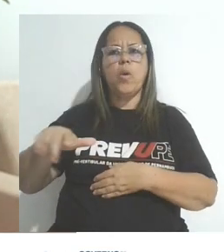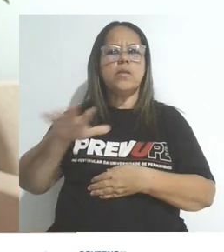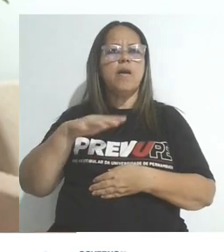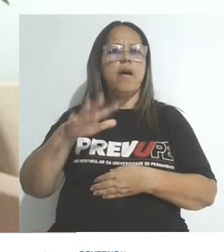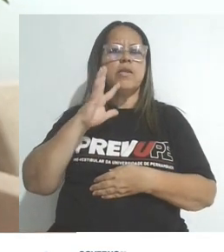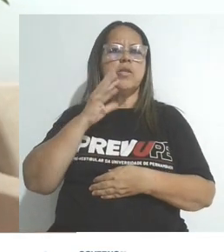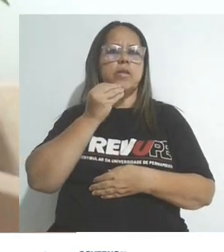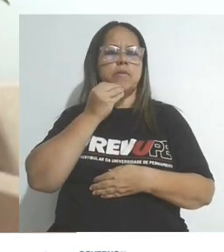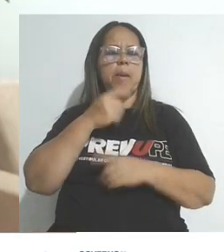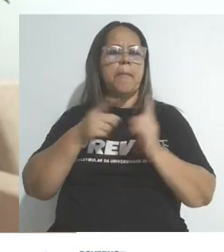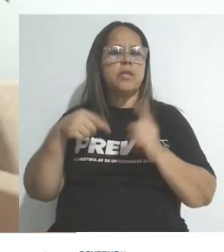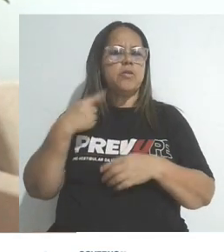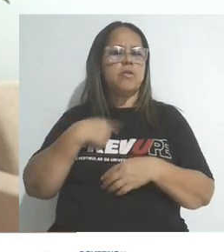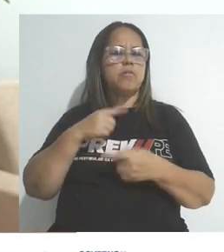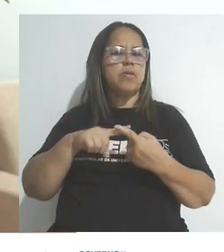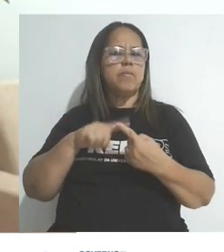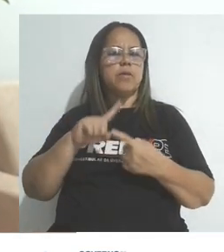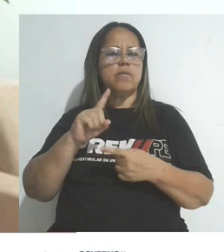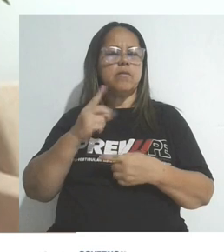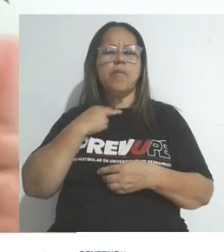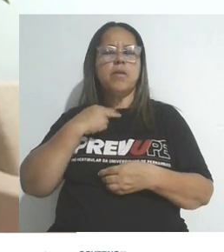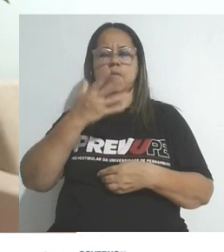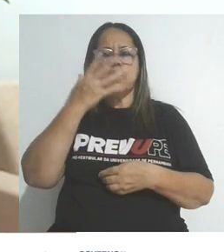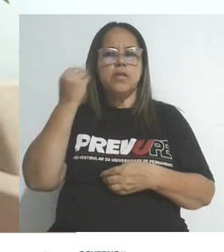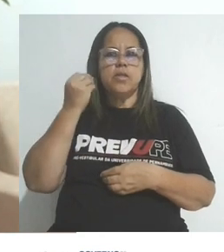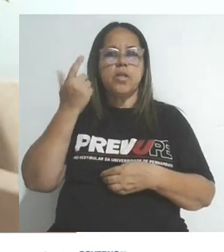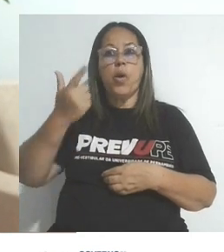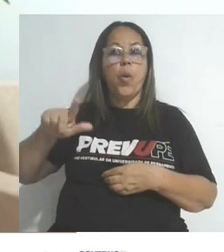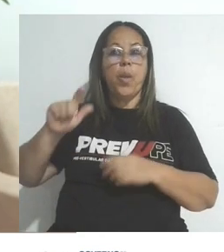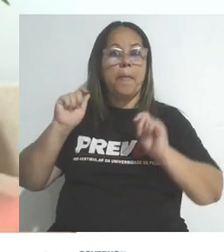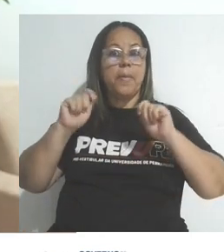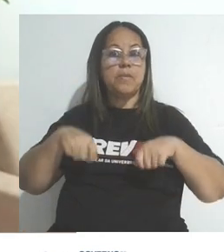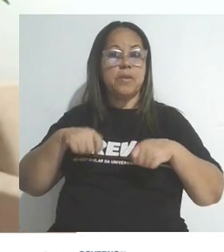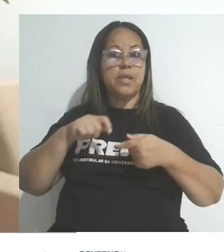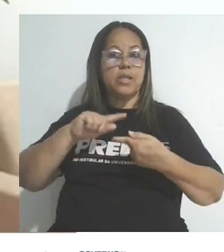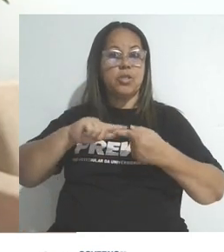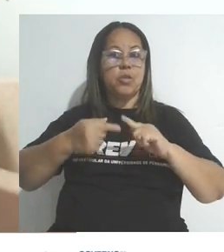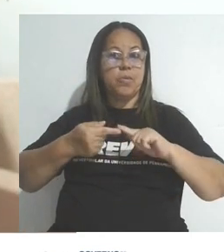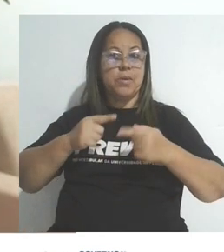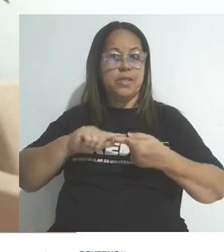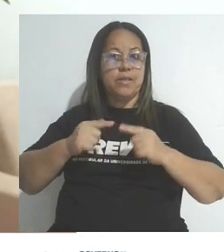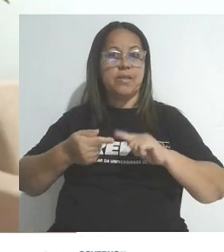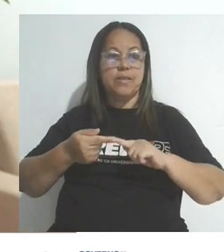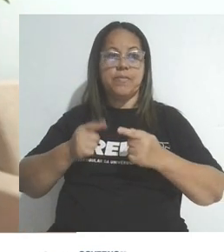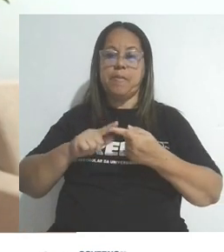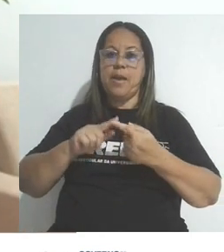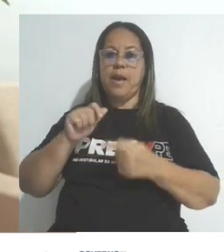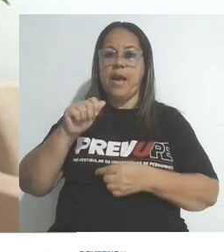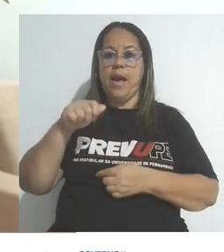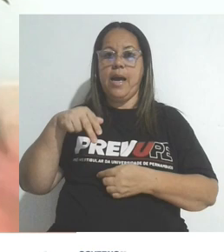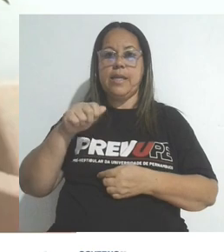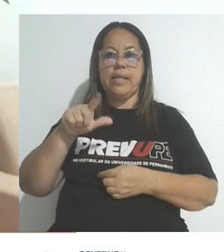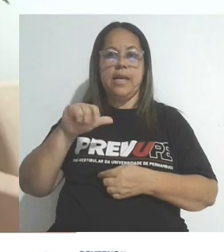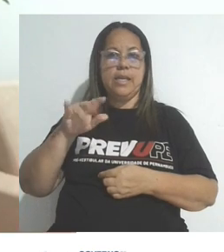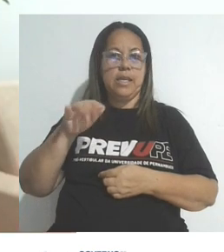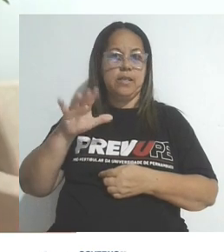né? Mas a gente também não pode deixar de esquecer as outras possibilidades de geometria, entre elas a analítica, né? As